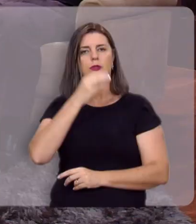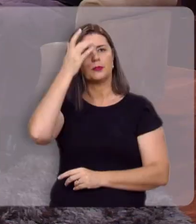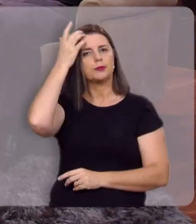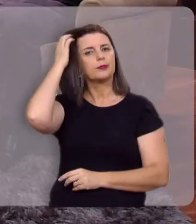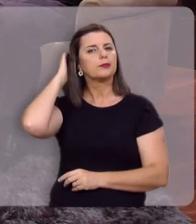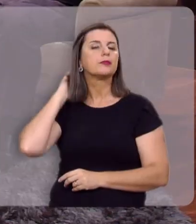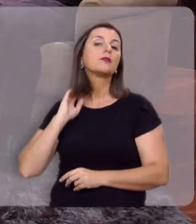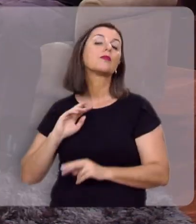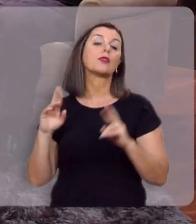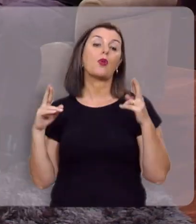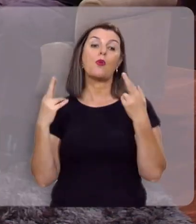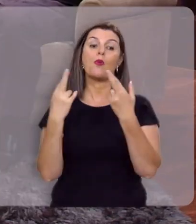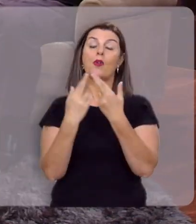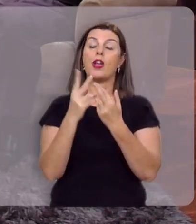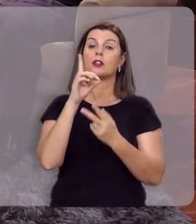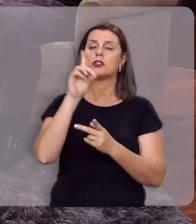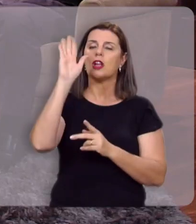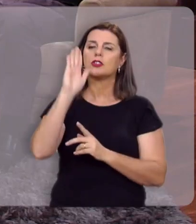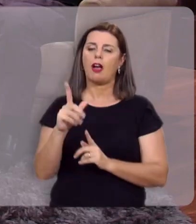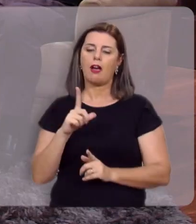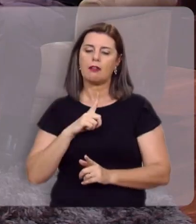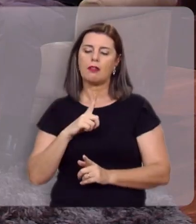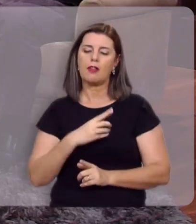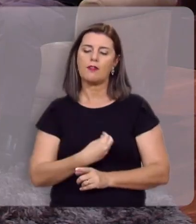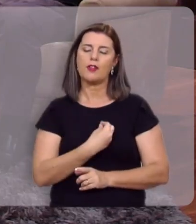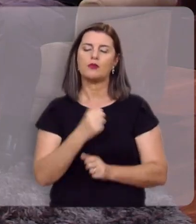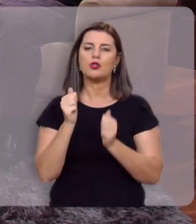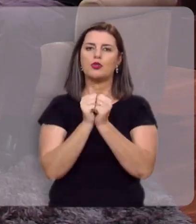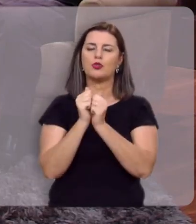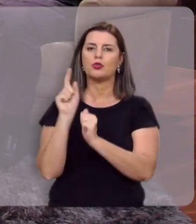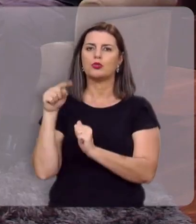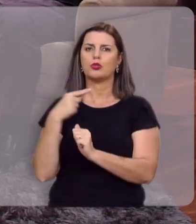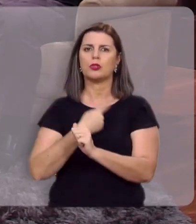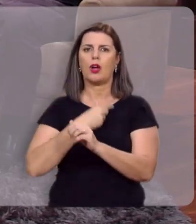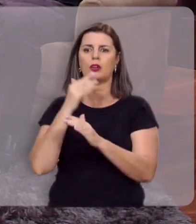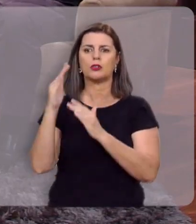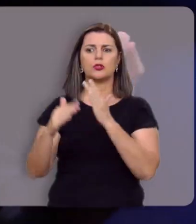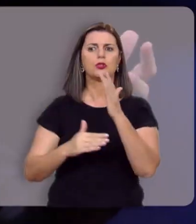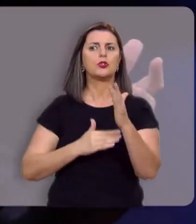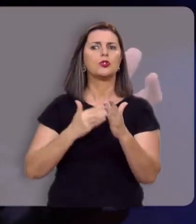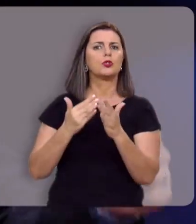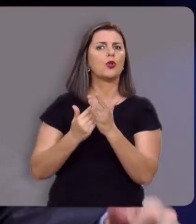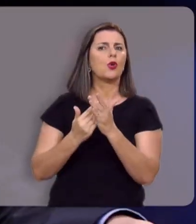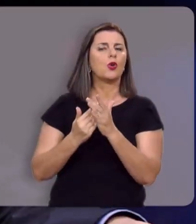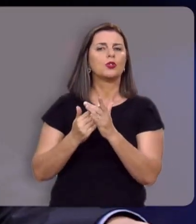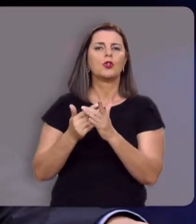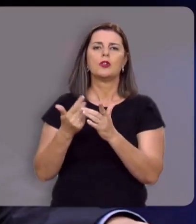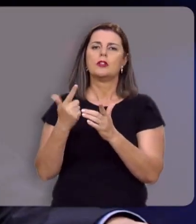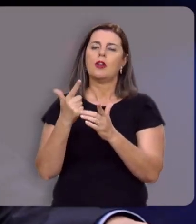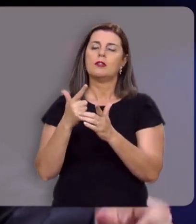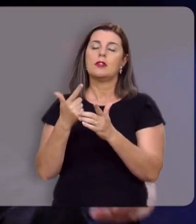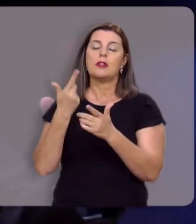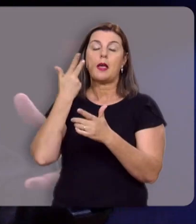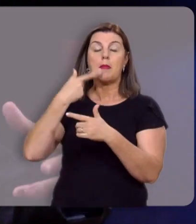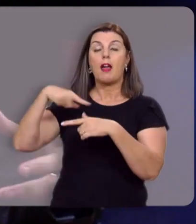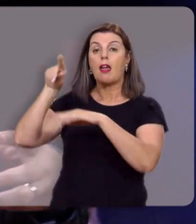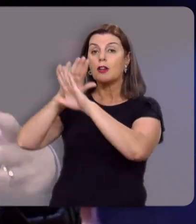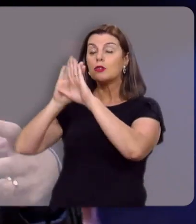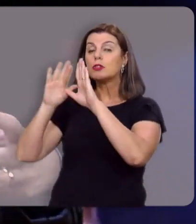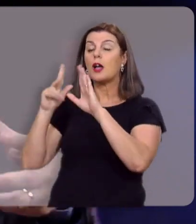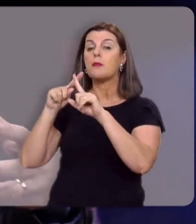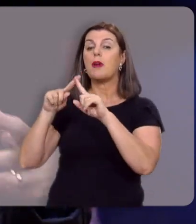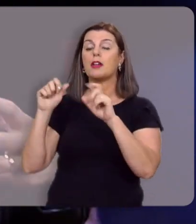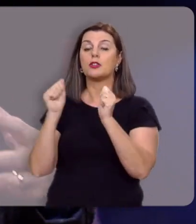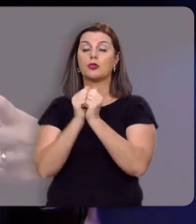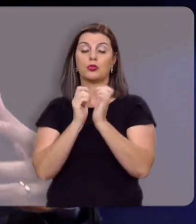específicos. Afinal de contas, o reino de Deus já está entre nós. Ainda não se deu de maneira plena, o será na eternidade, mas em Cristo